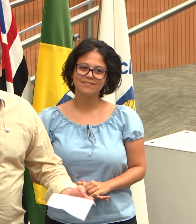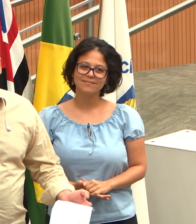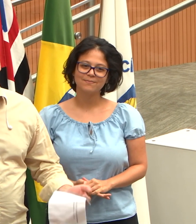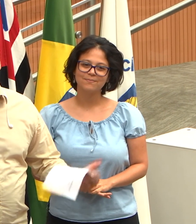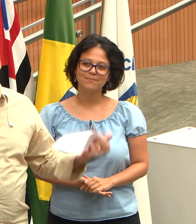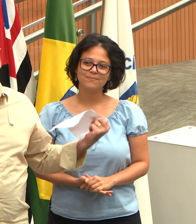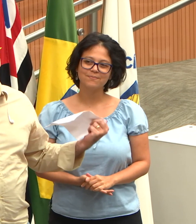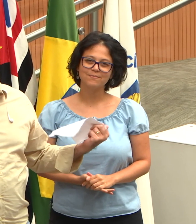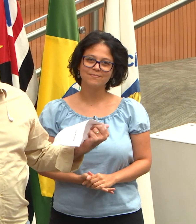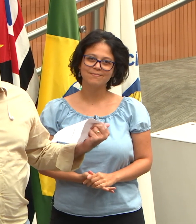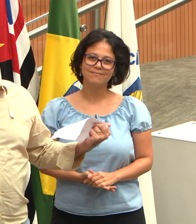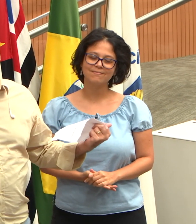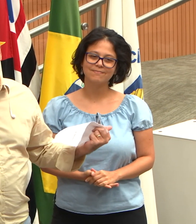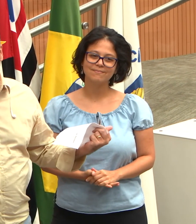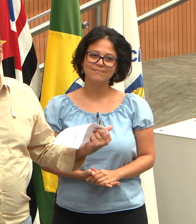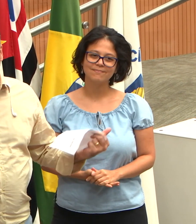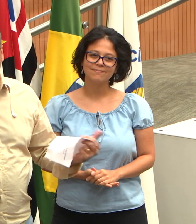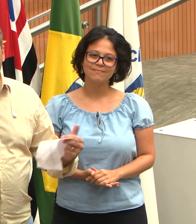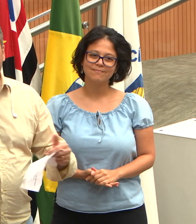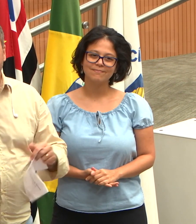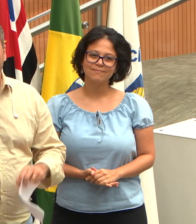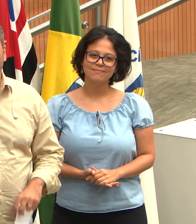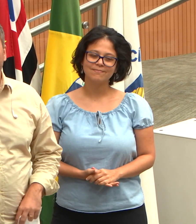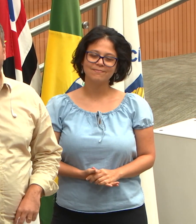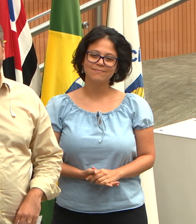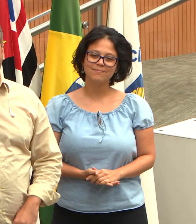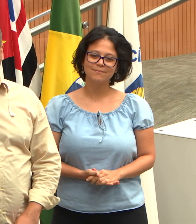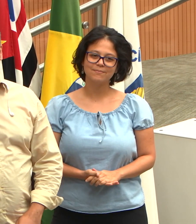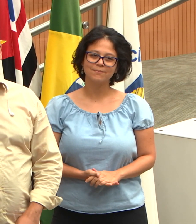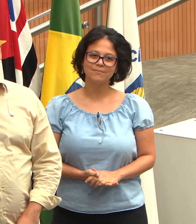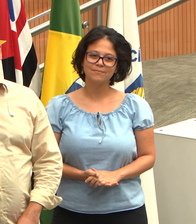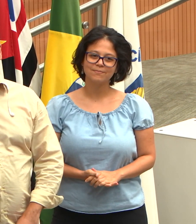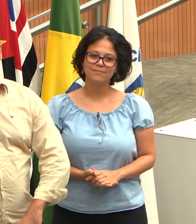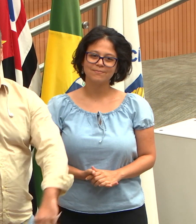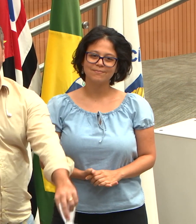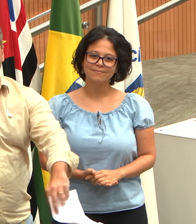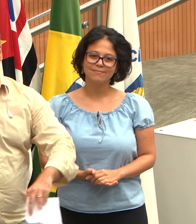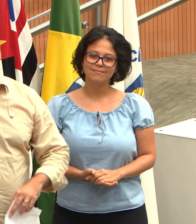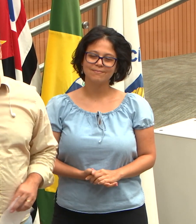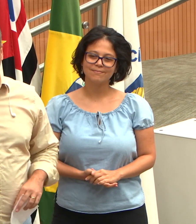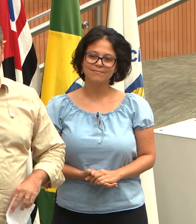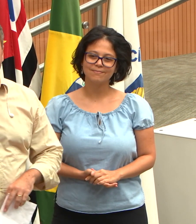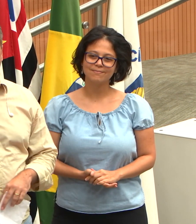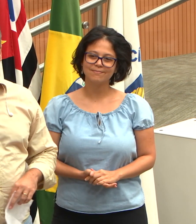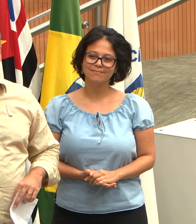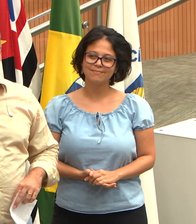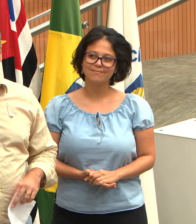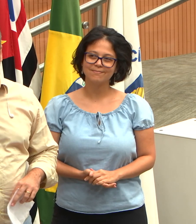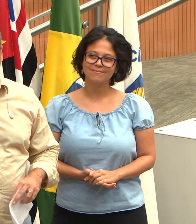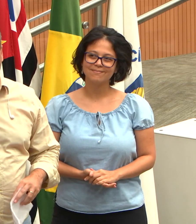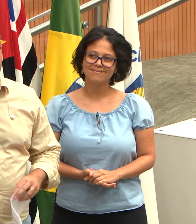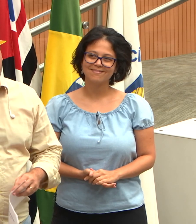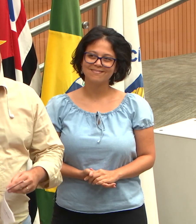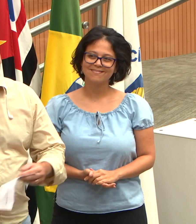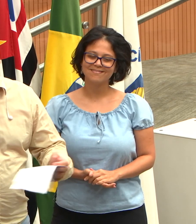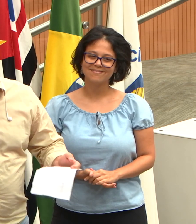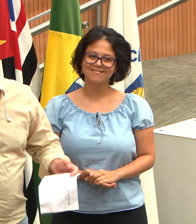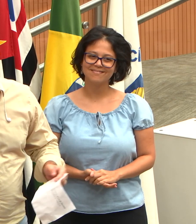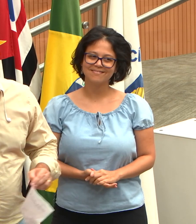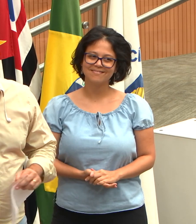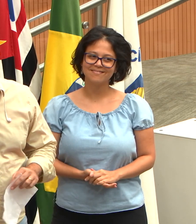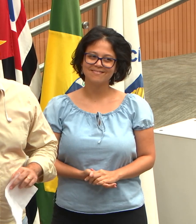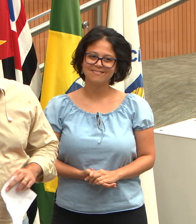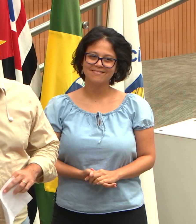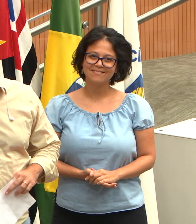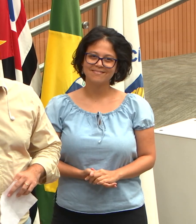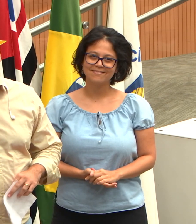você segue a vereadora Mariana Conte, que representou o Carlão do PT na noite desta terça-feira. Bom, e você